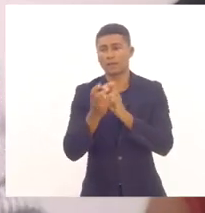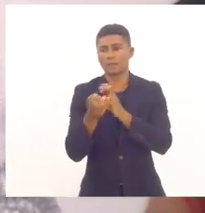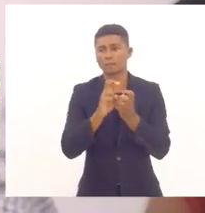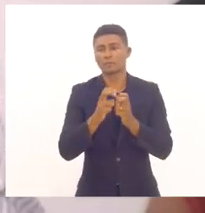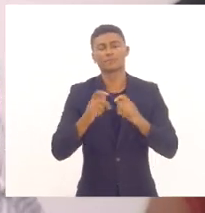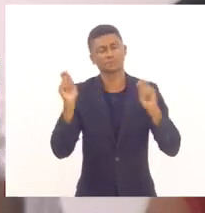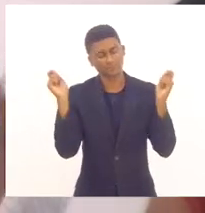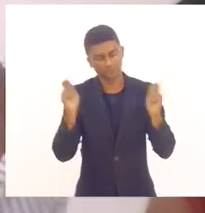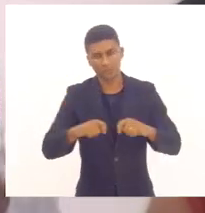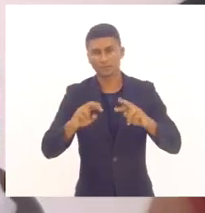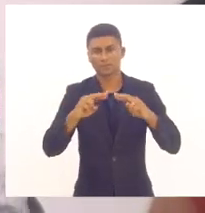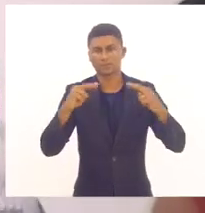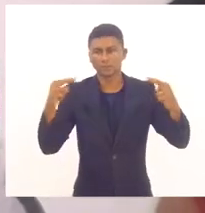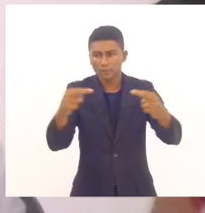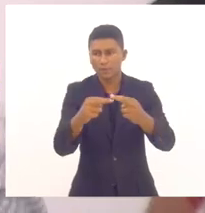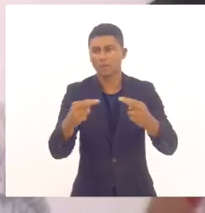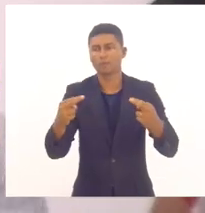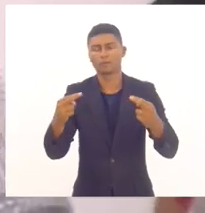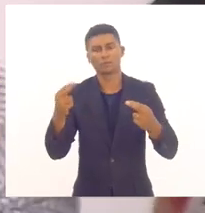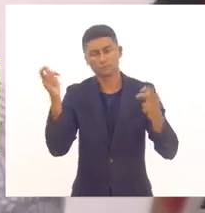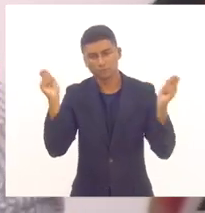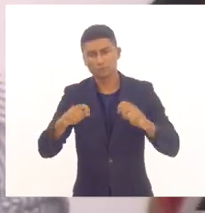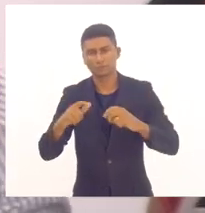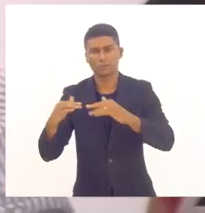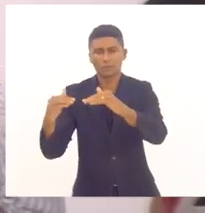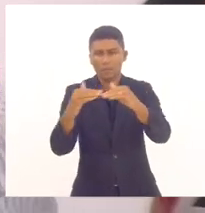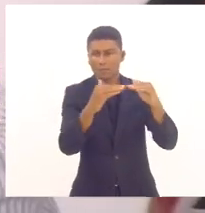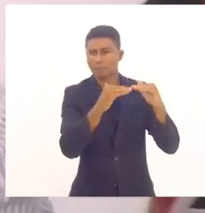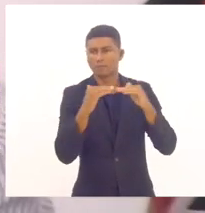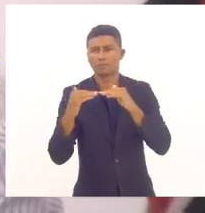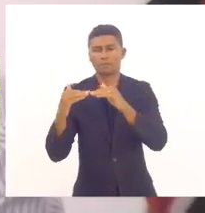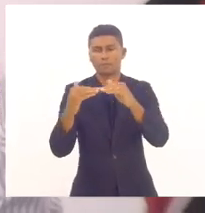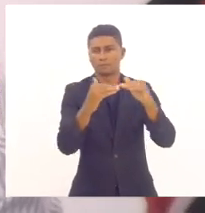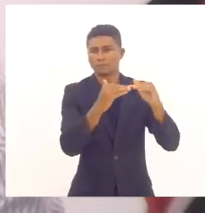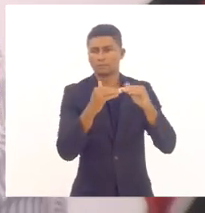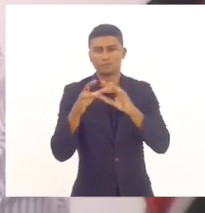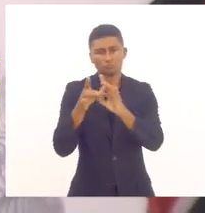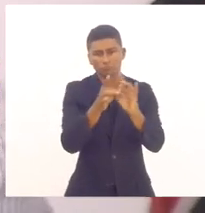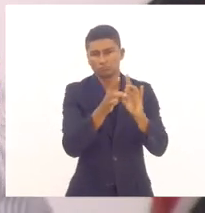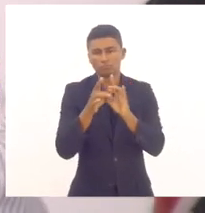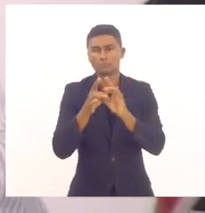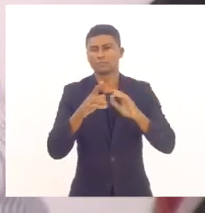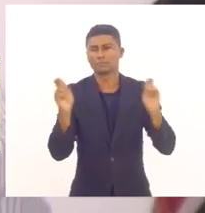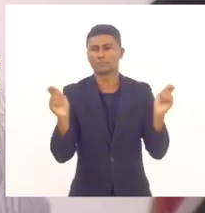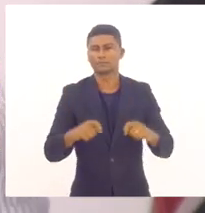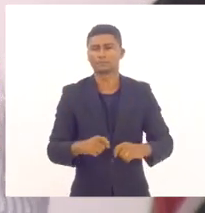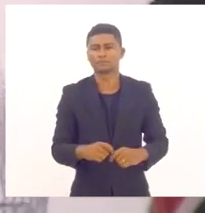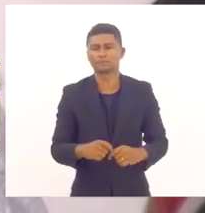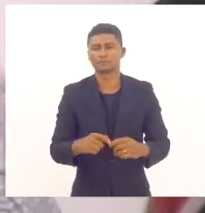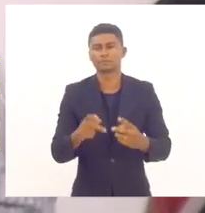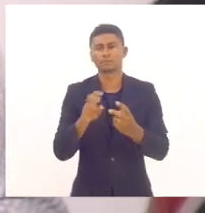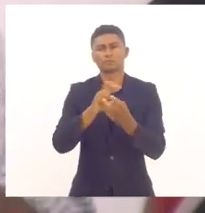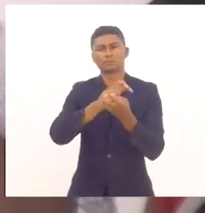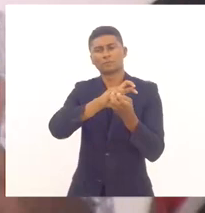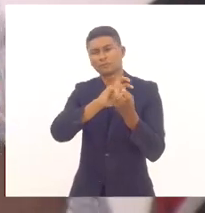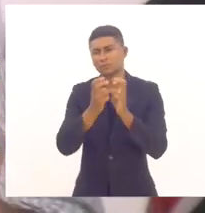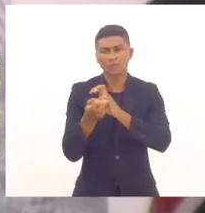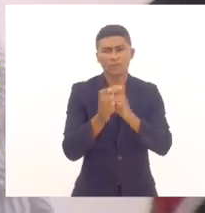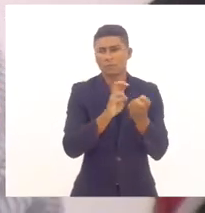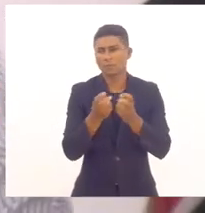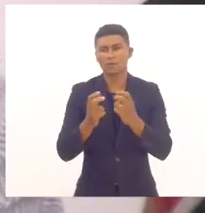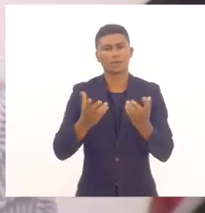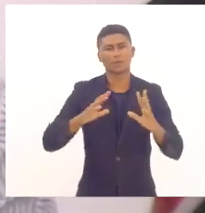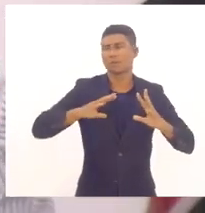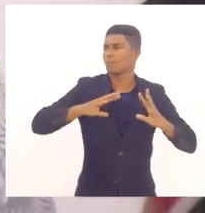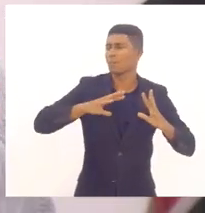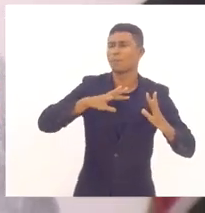conseguirmos isso, se reunir e conseguir unificar uma fala. E a capoeira deu certo e dá certo no mundo